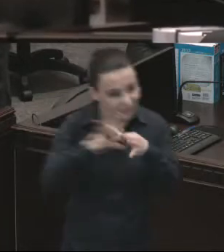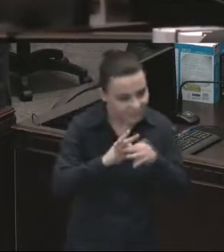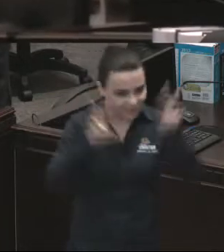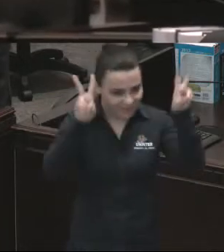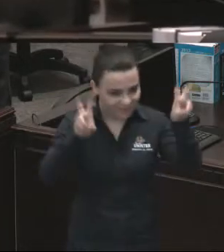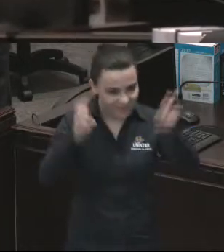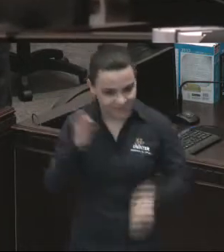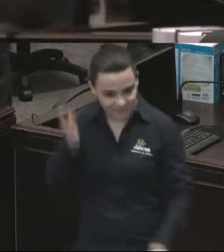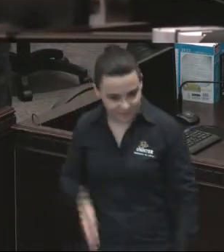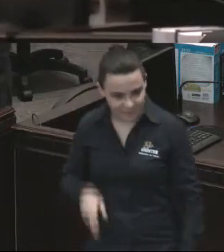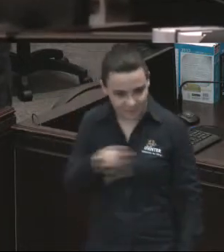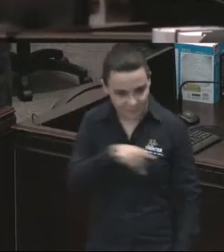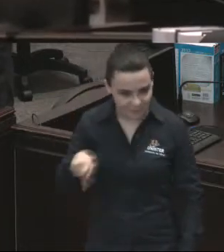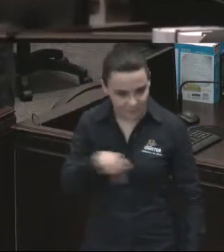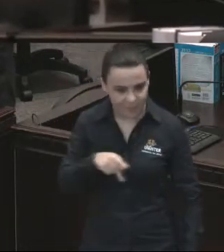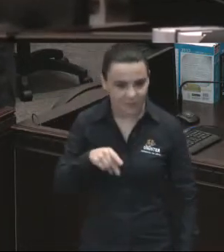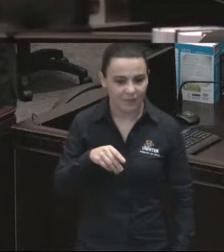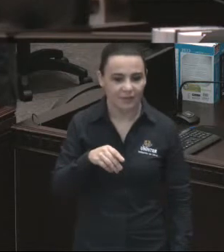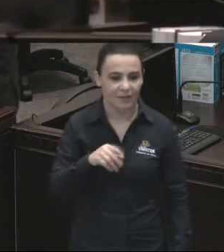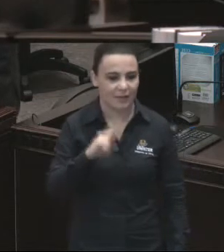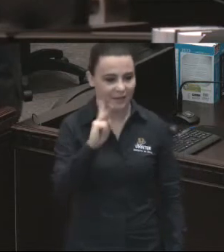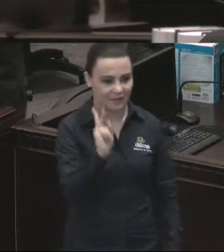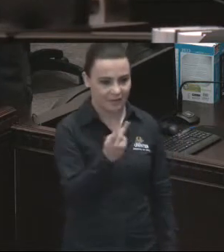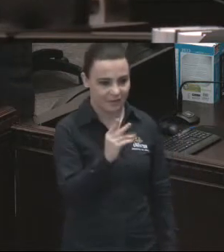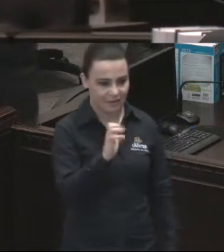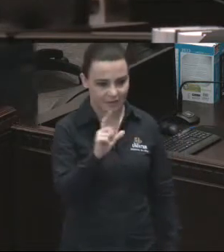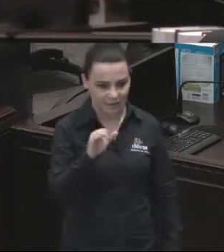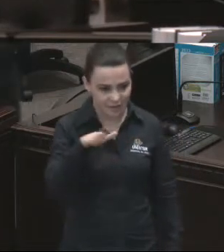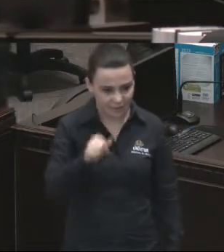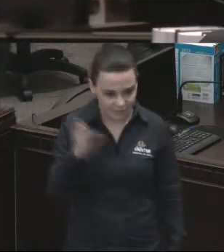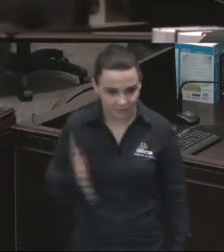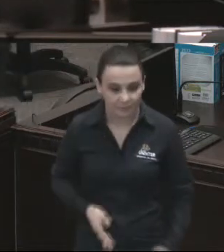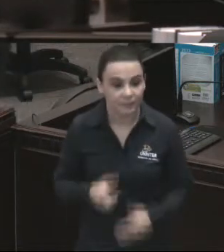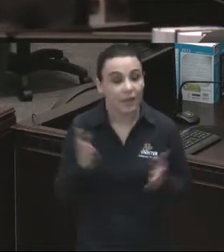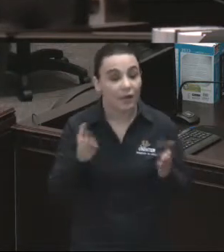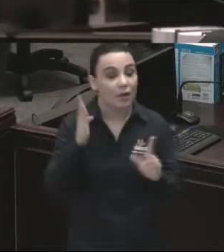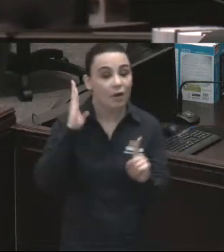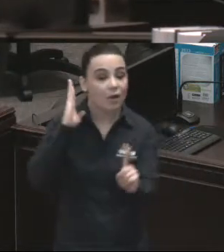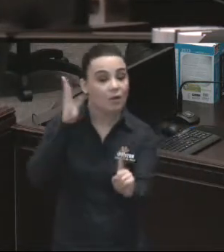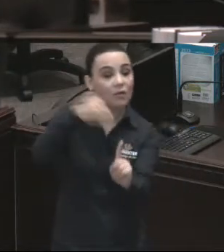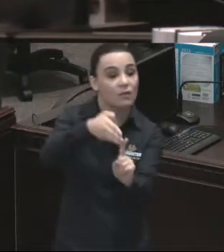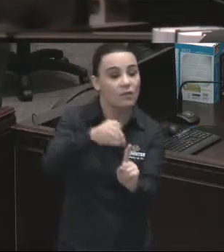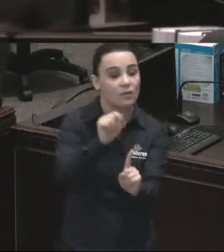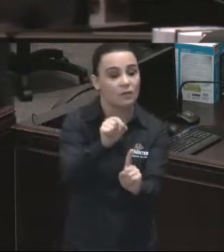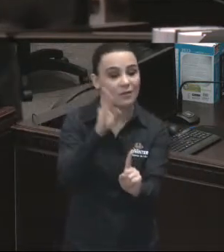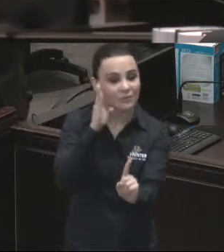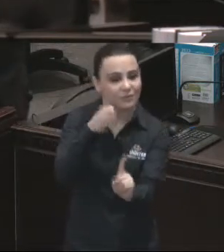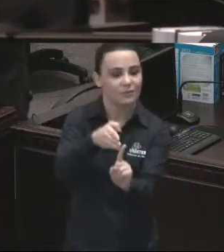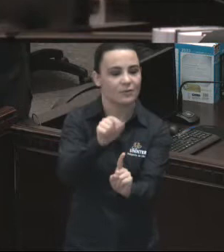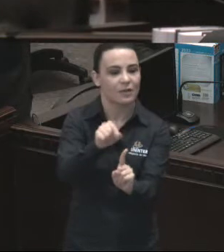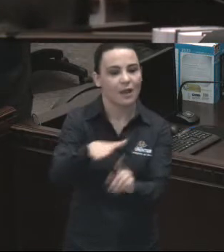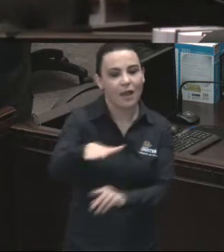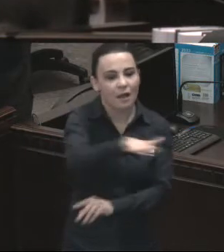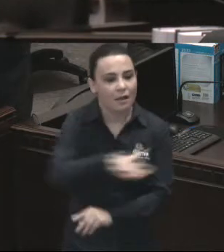mais sobre o impacto dos poluentes ambientais, só que agora focalizando um pouco de uma área um pouco